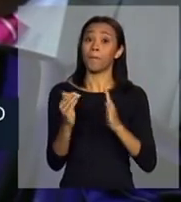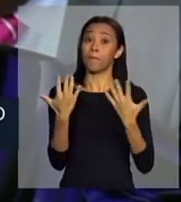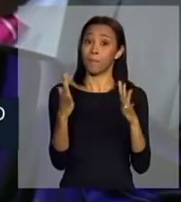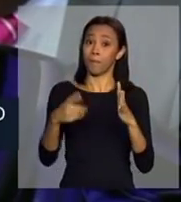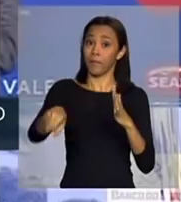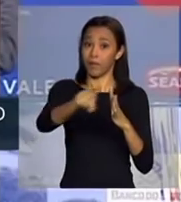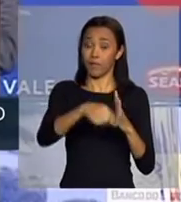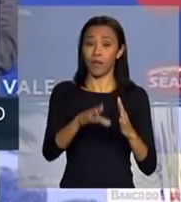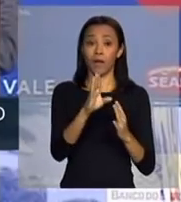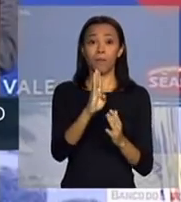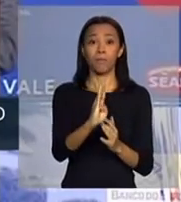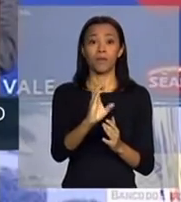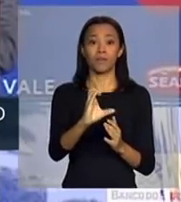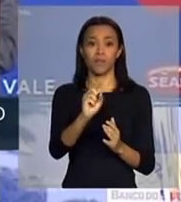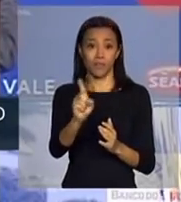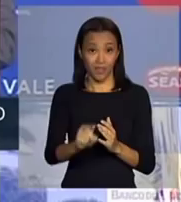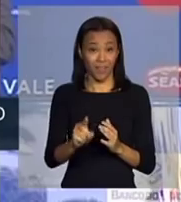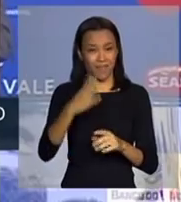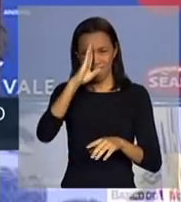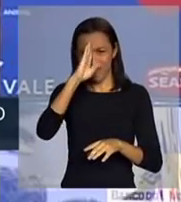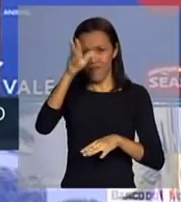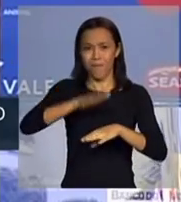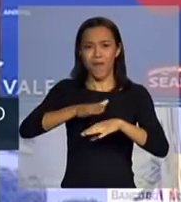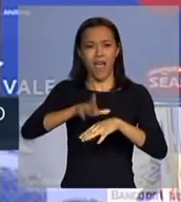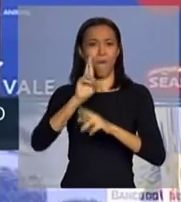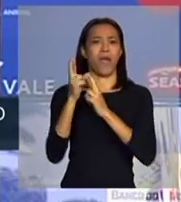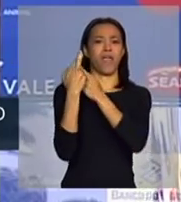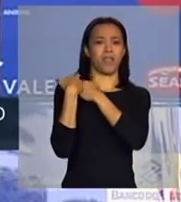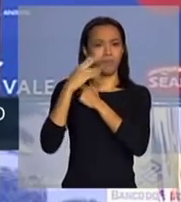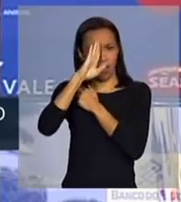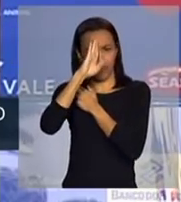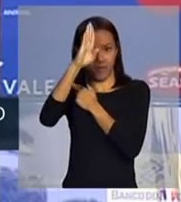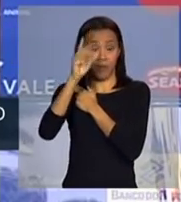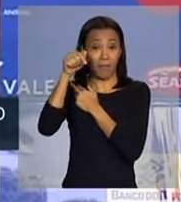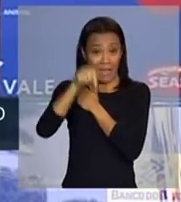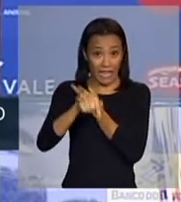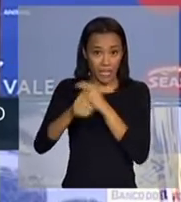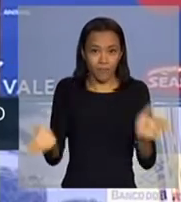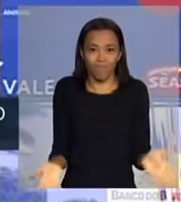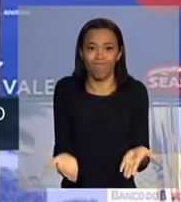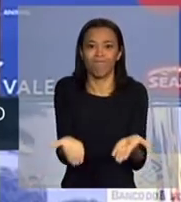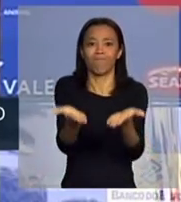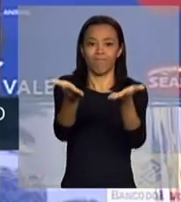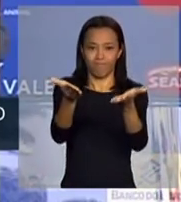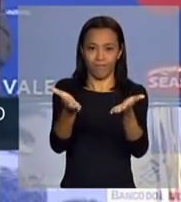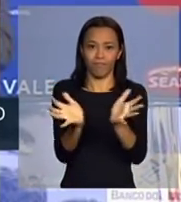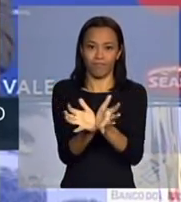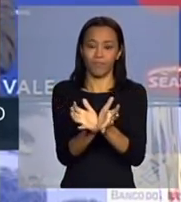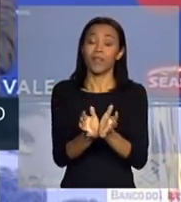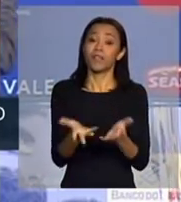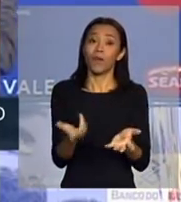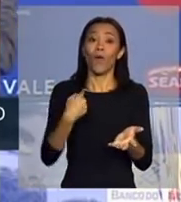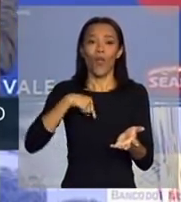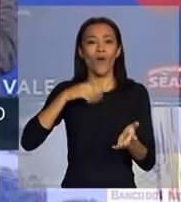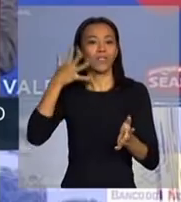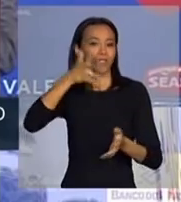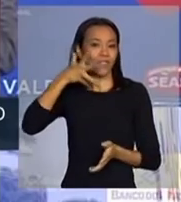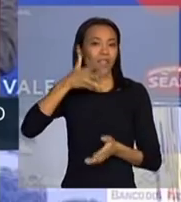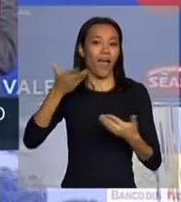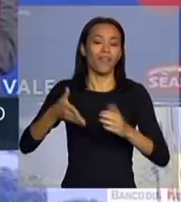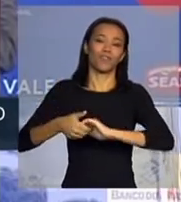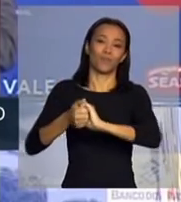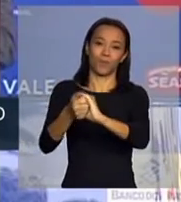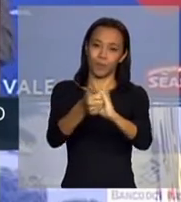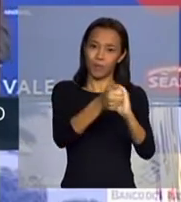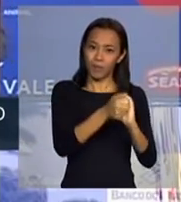porque a BCZ tem um papel fundamental na condução desse grande empreendimento. Portanto, as nossas palavras são de cumprimento